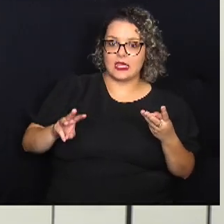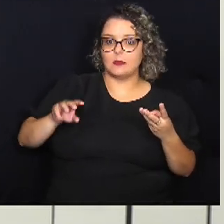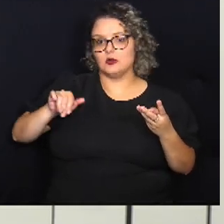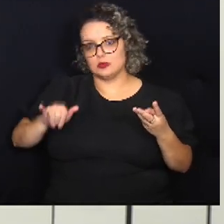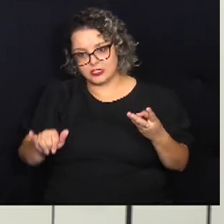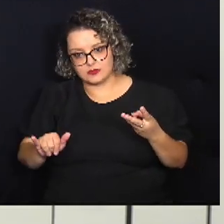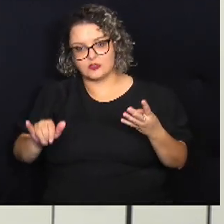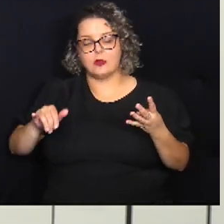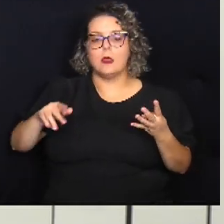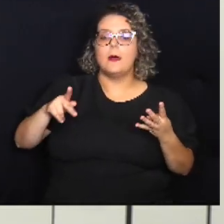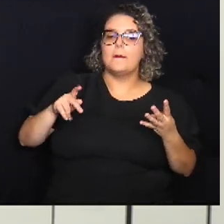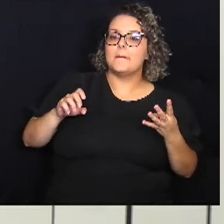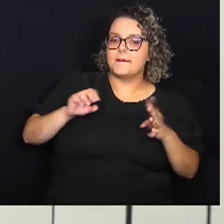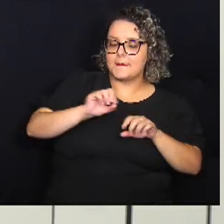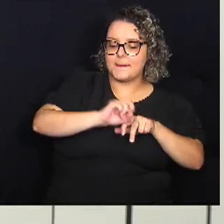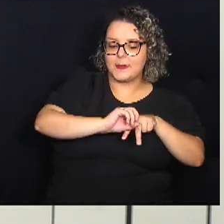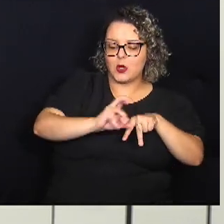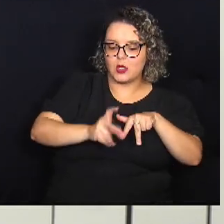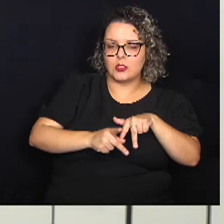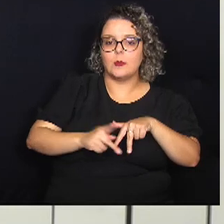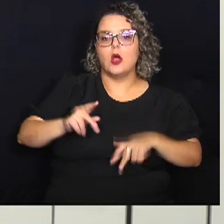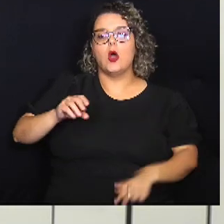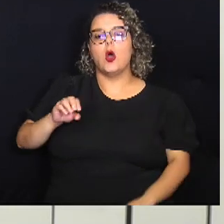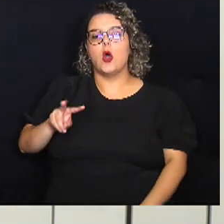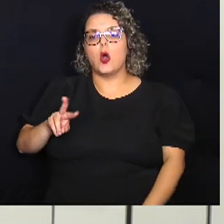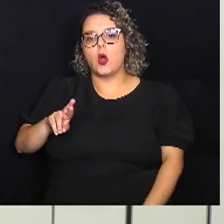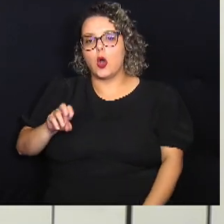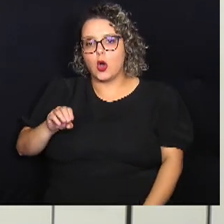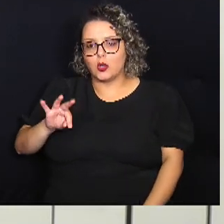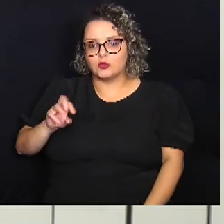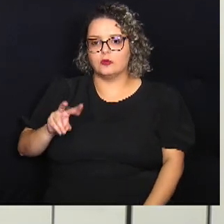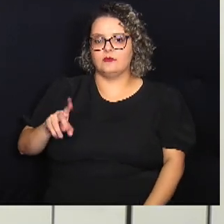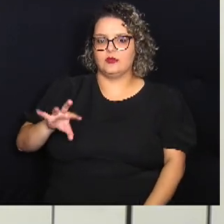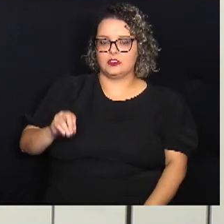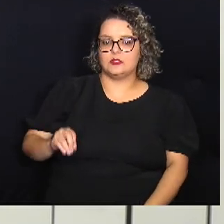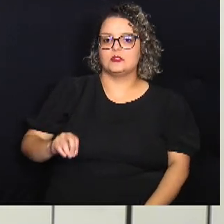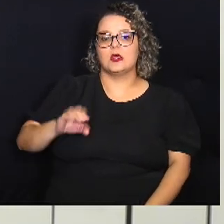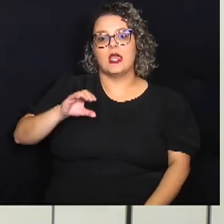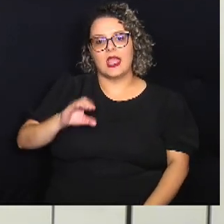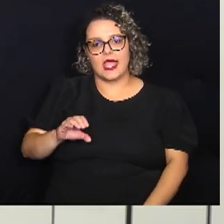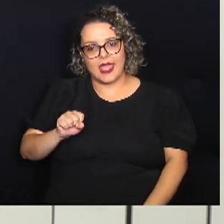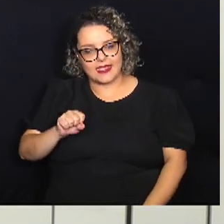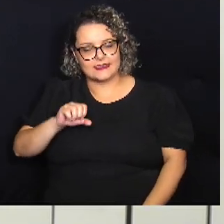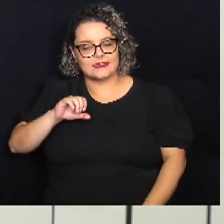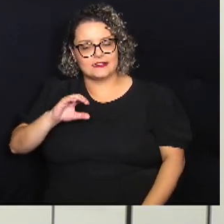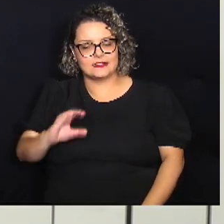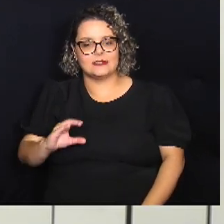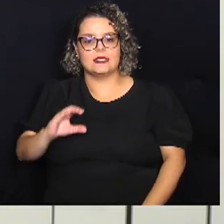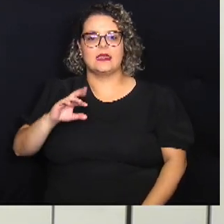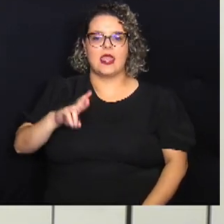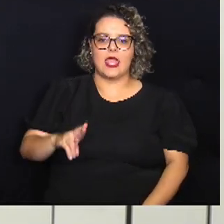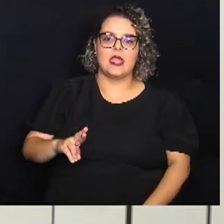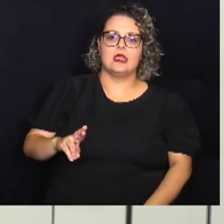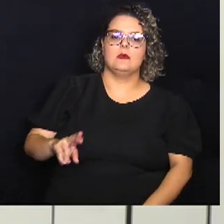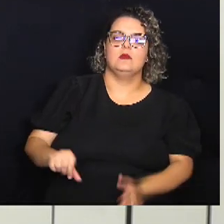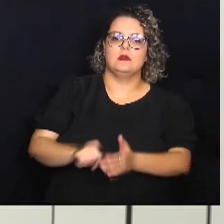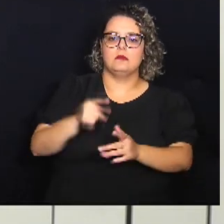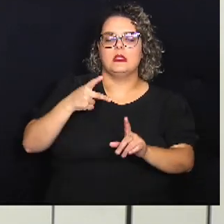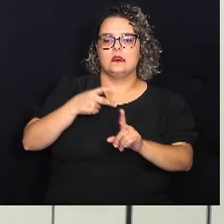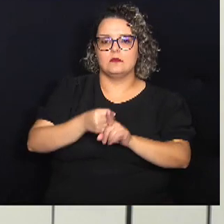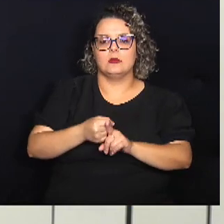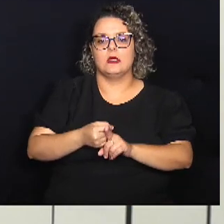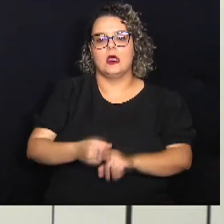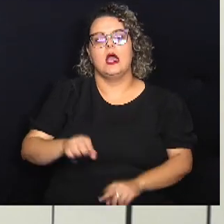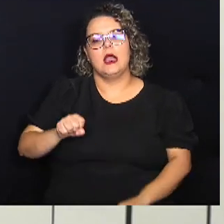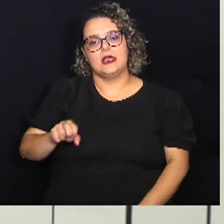pneumocócica, poliomielite, rotavírus, a SCR para a primeira dose, a tetraviral SCR para